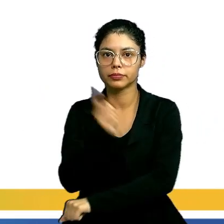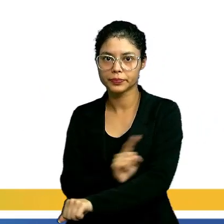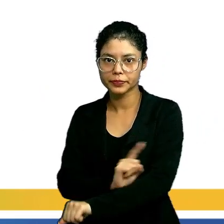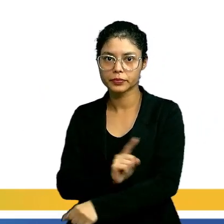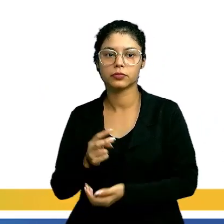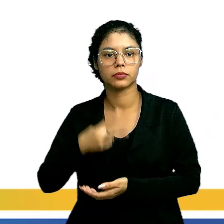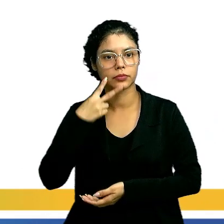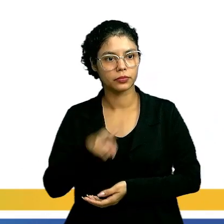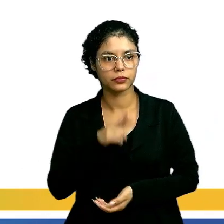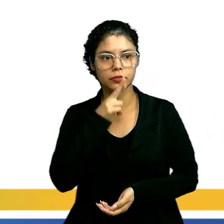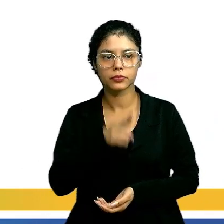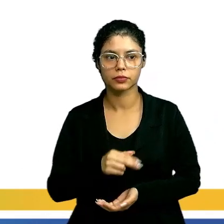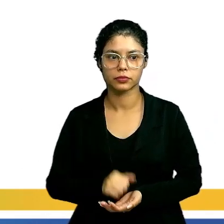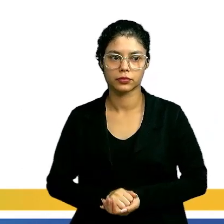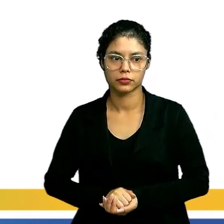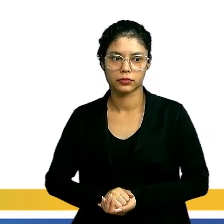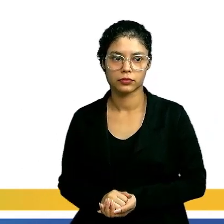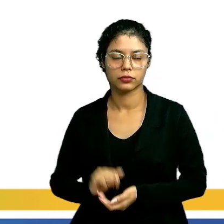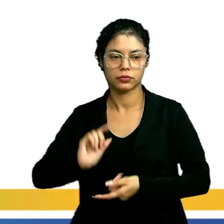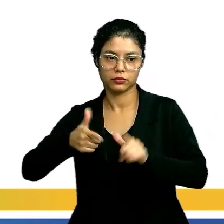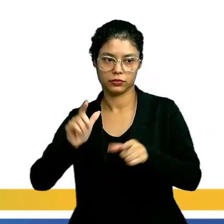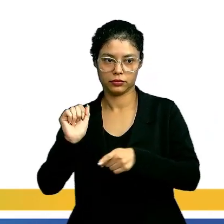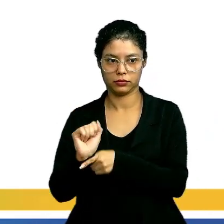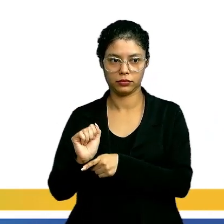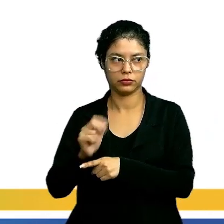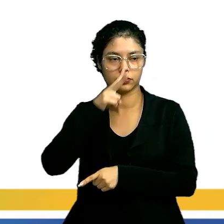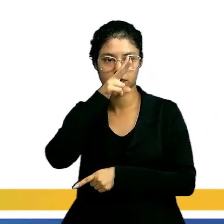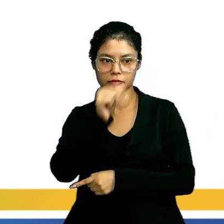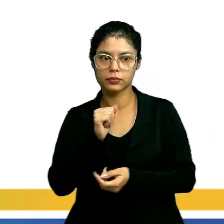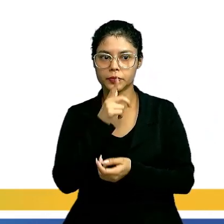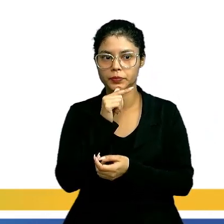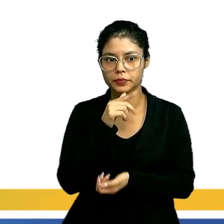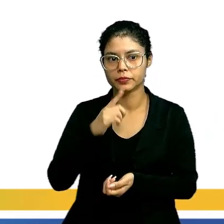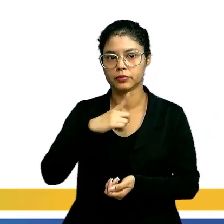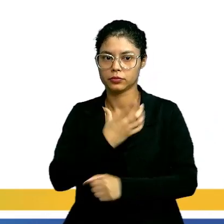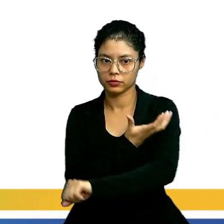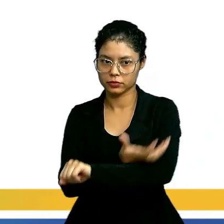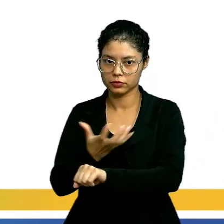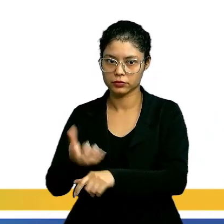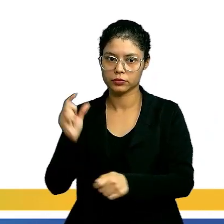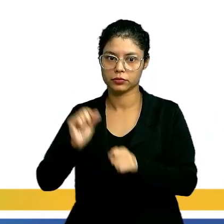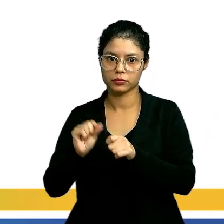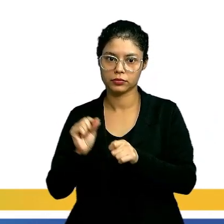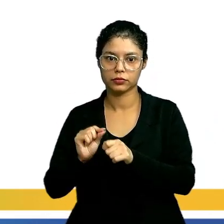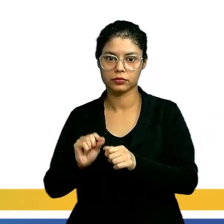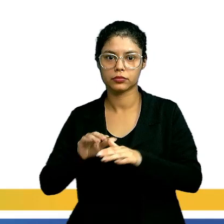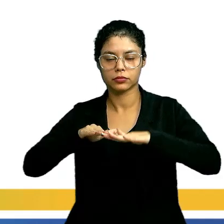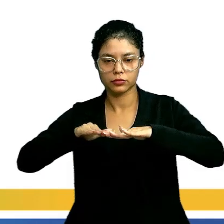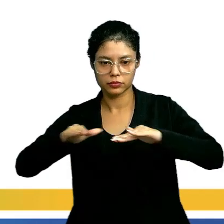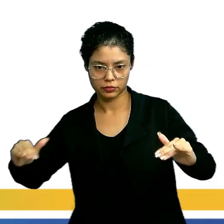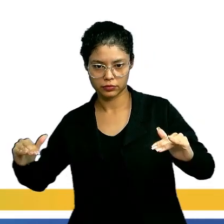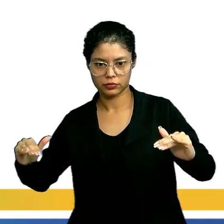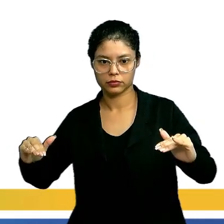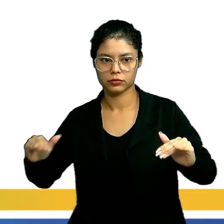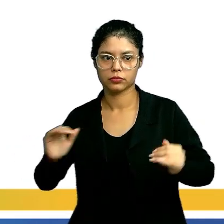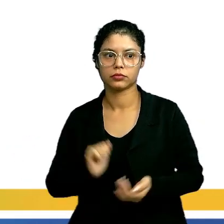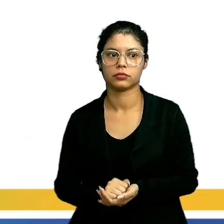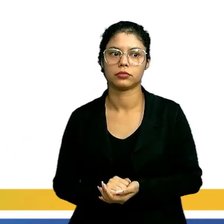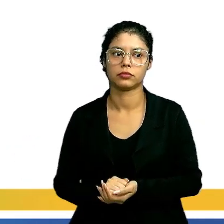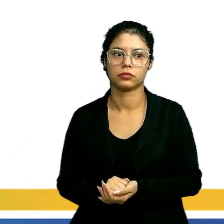velocidade. Vejamos agora as alternativas. Letra A força que a água exerce na grama, fazendo ficar mais